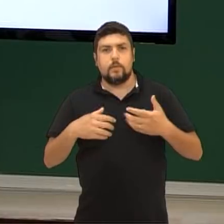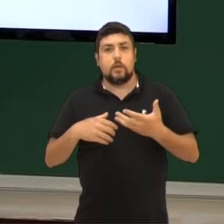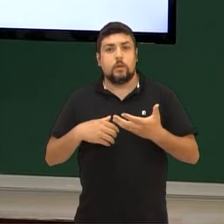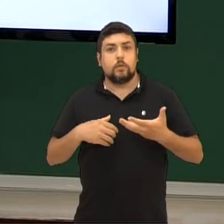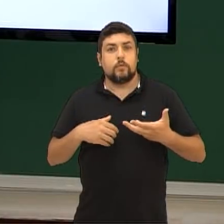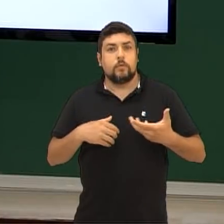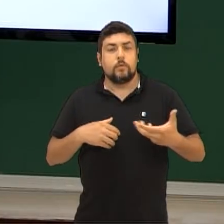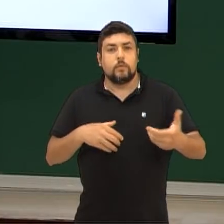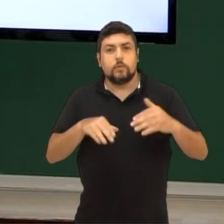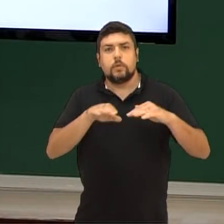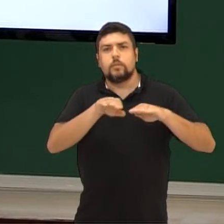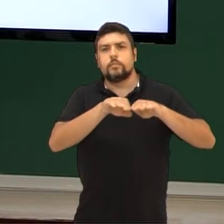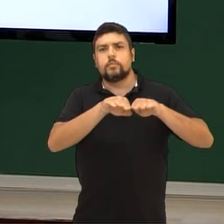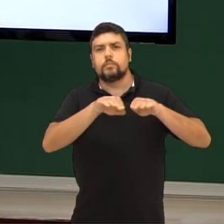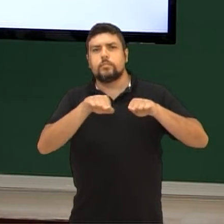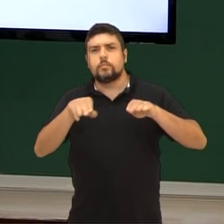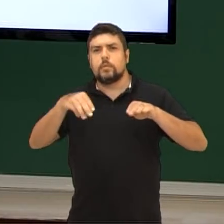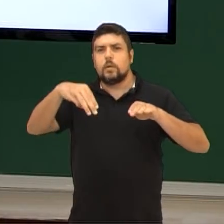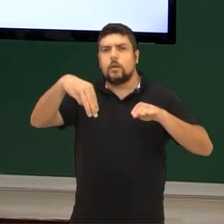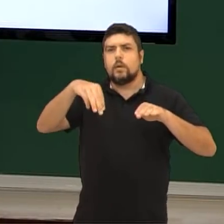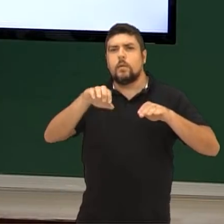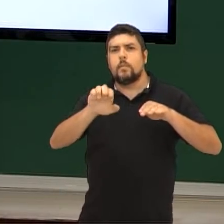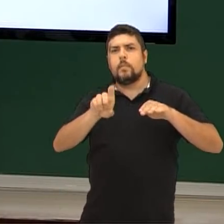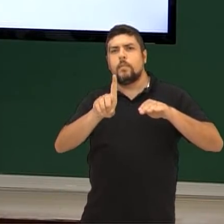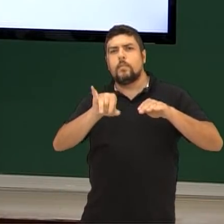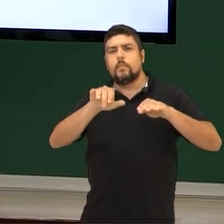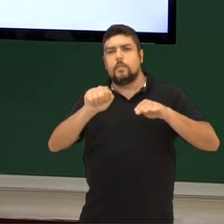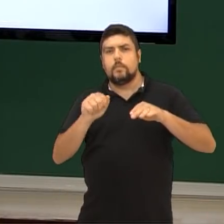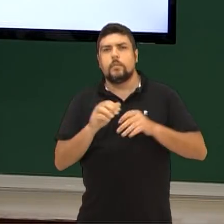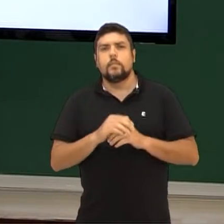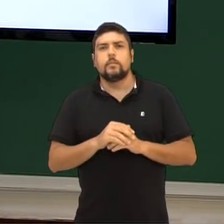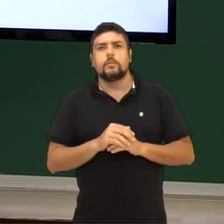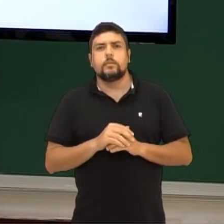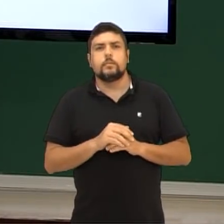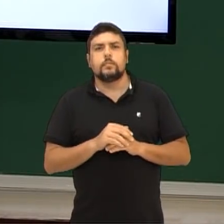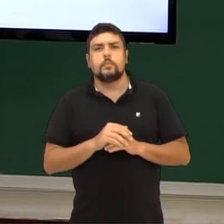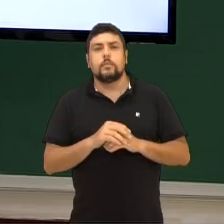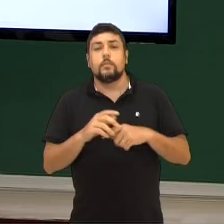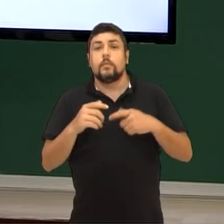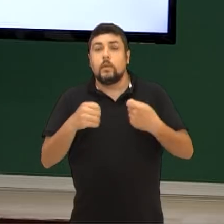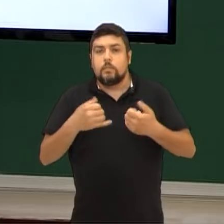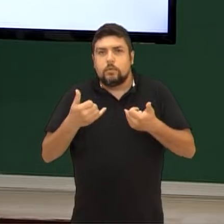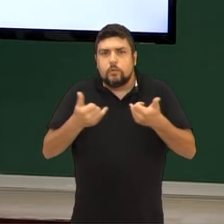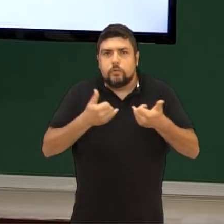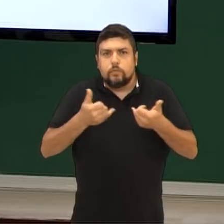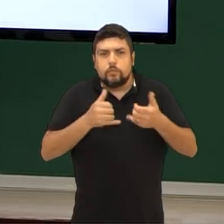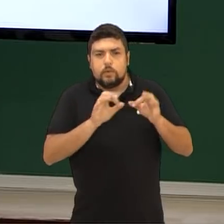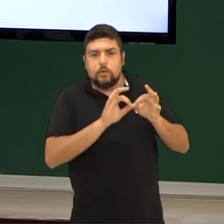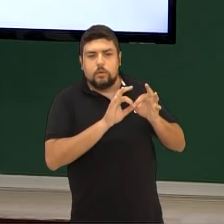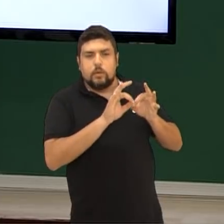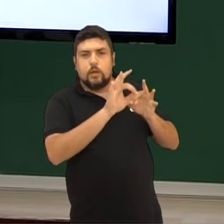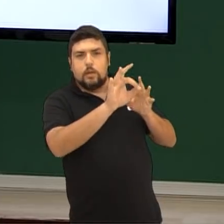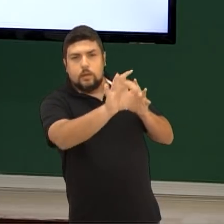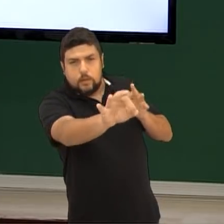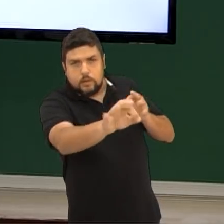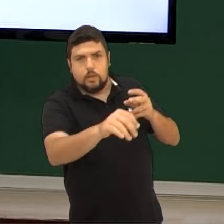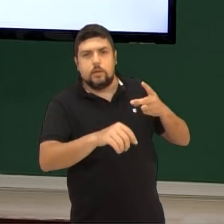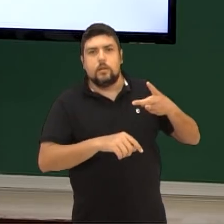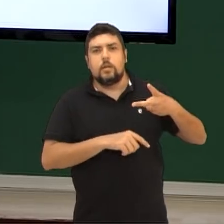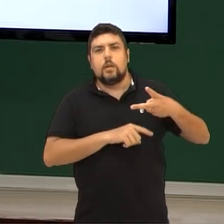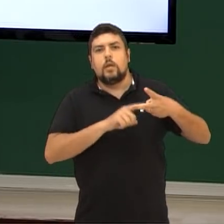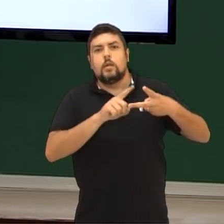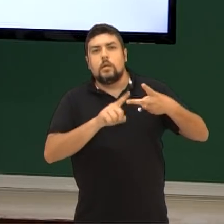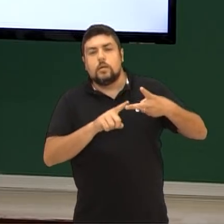média. Logo, para identificar a velocidade média, você precisa da informação da distância percorrida e precisa